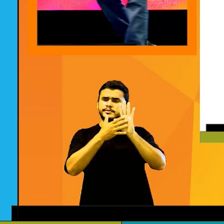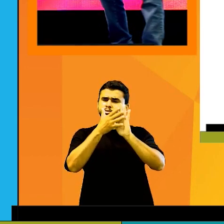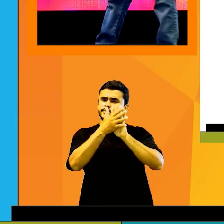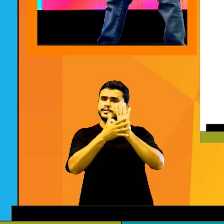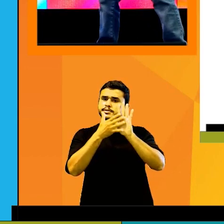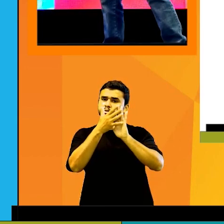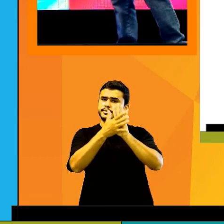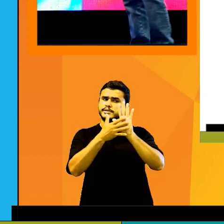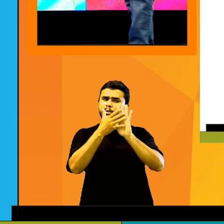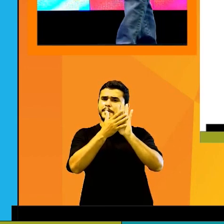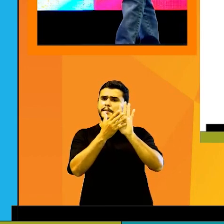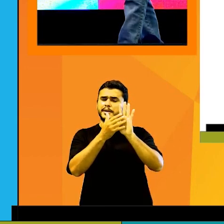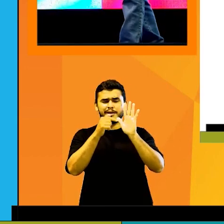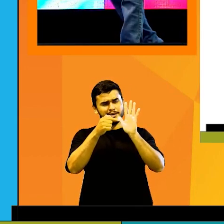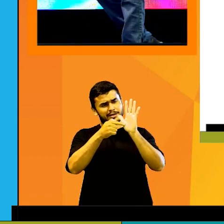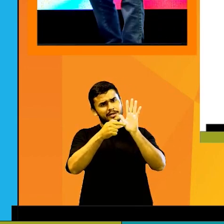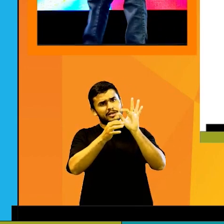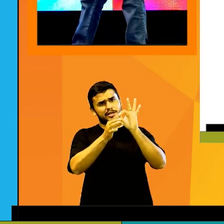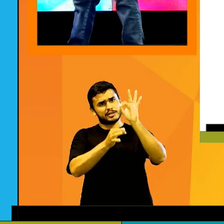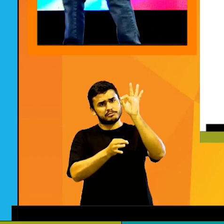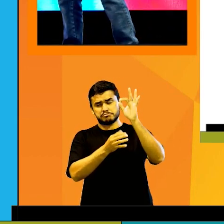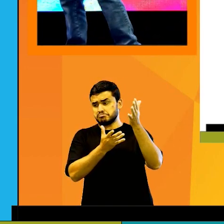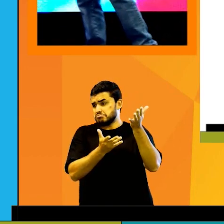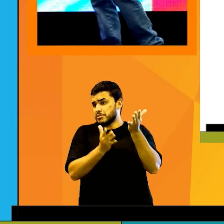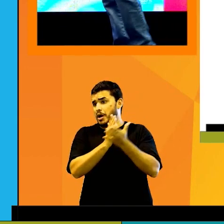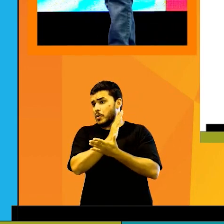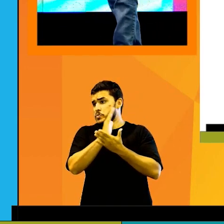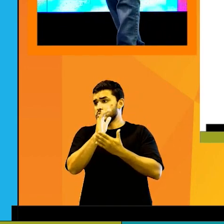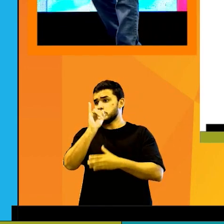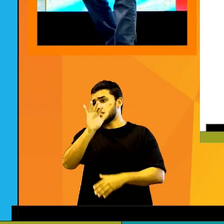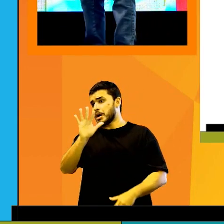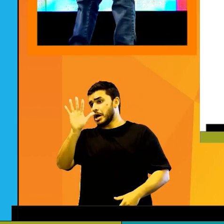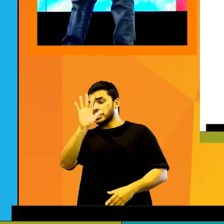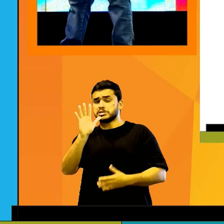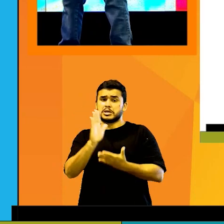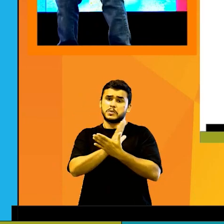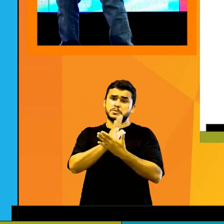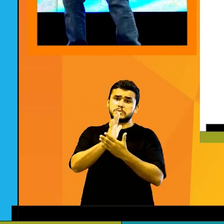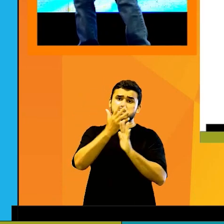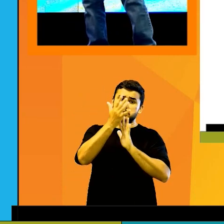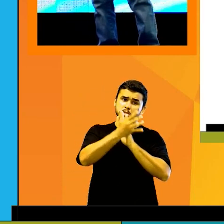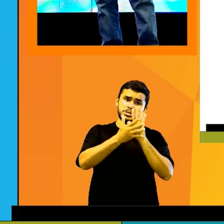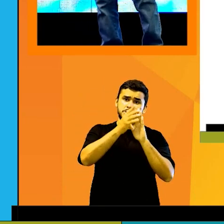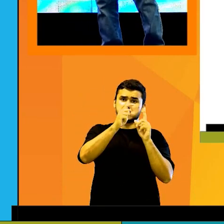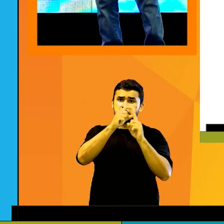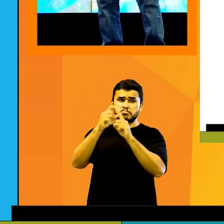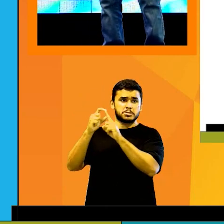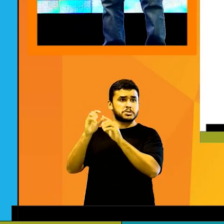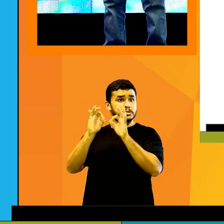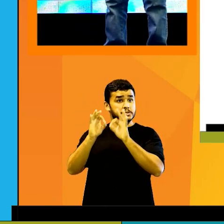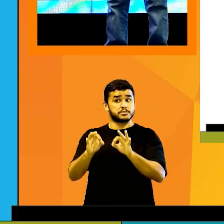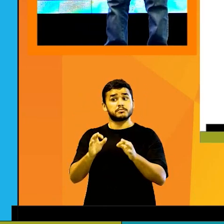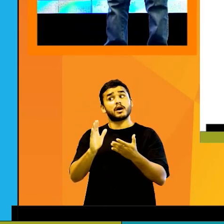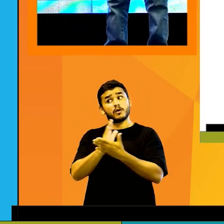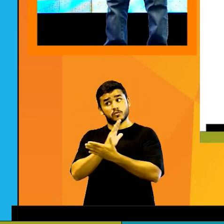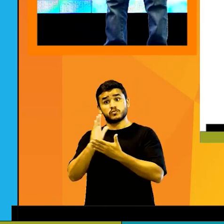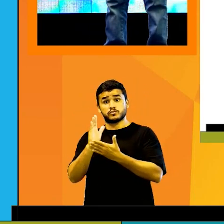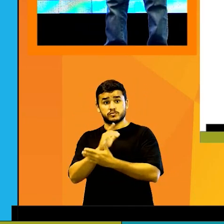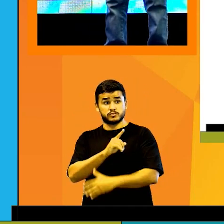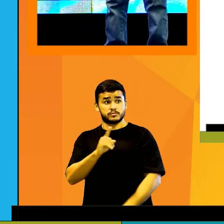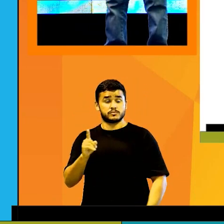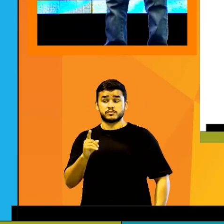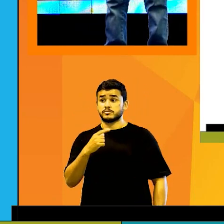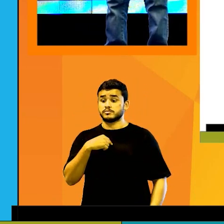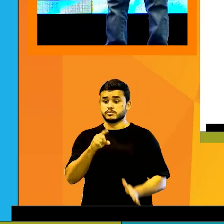ou textos de linguagem verbal e não verbal, ou os dois. Mas não existe questão do Enem sem texto. Se são